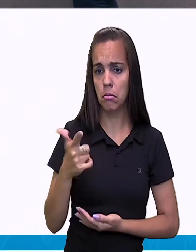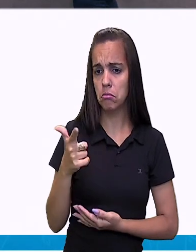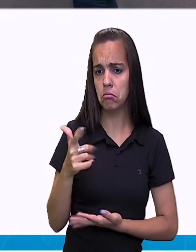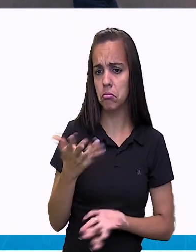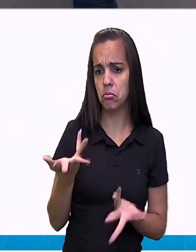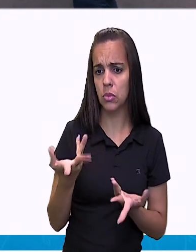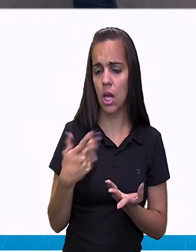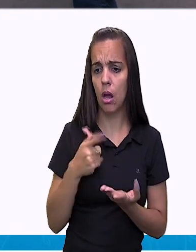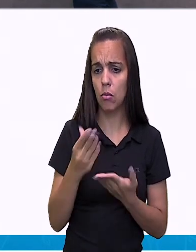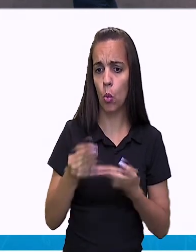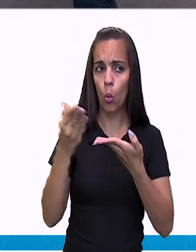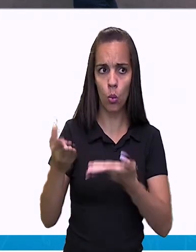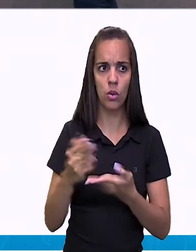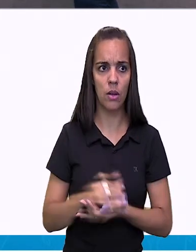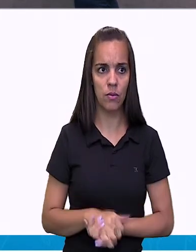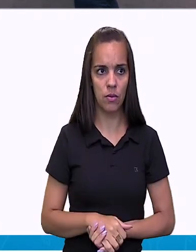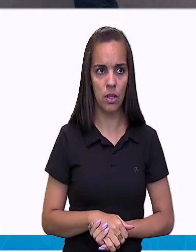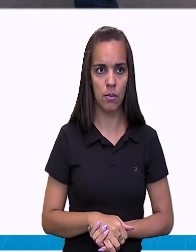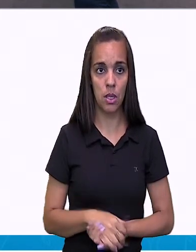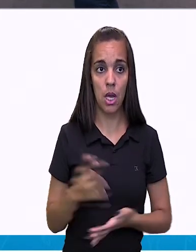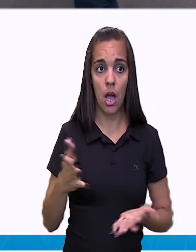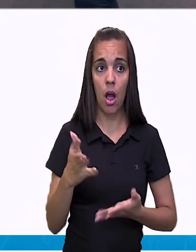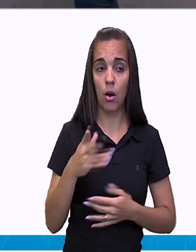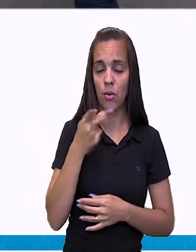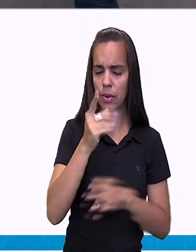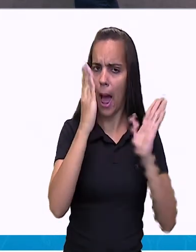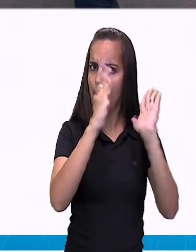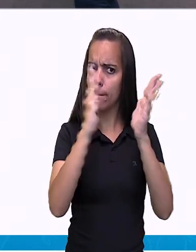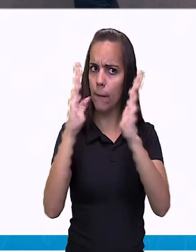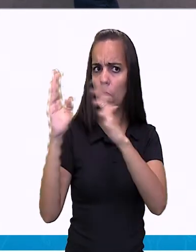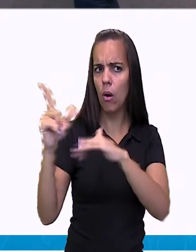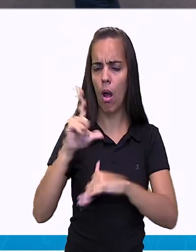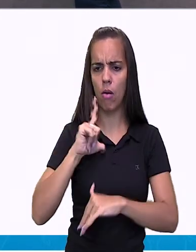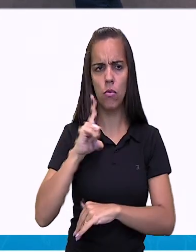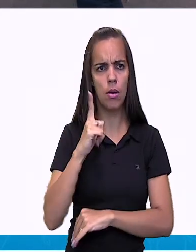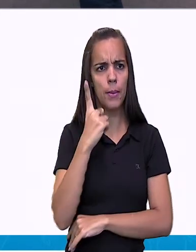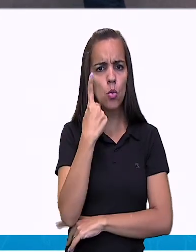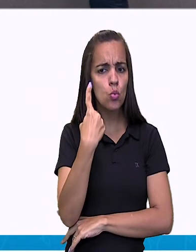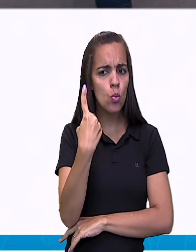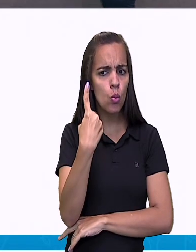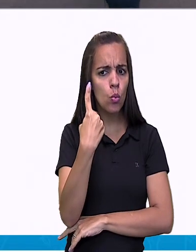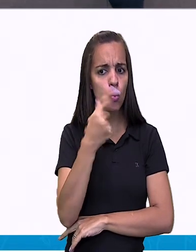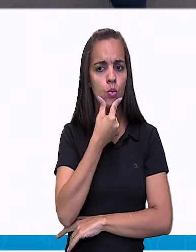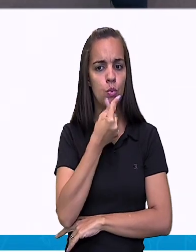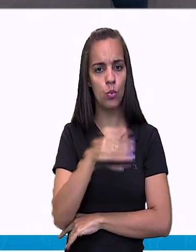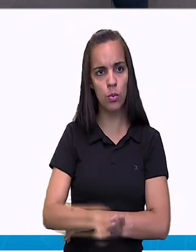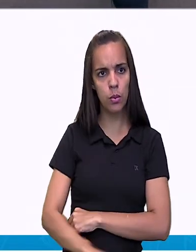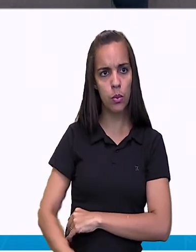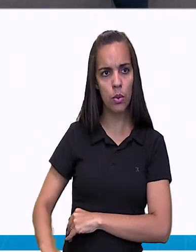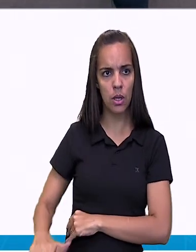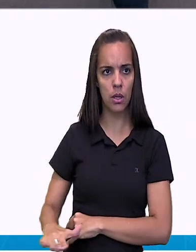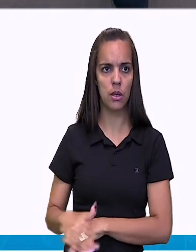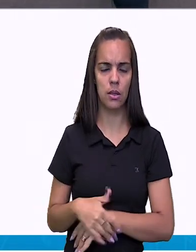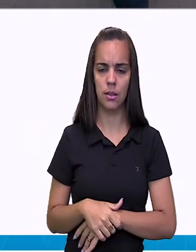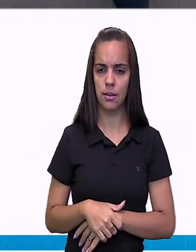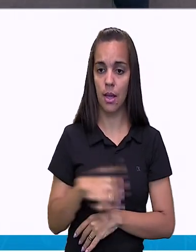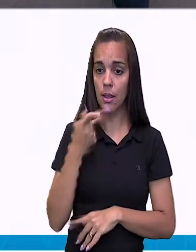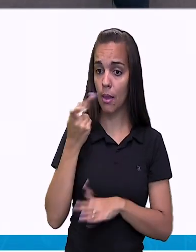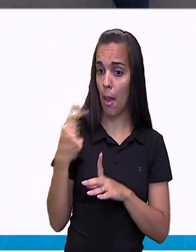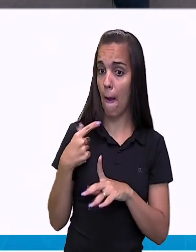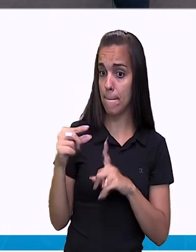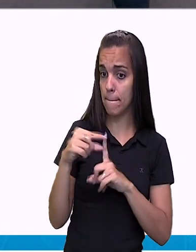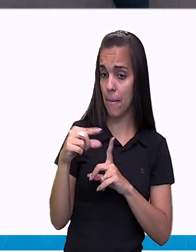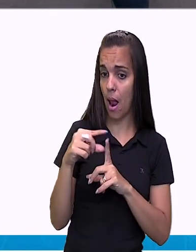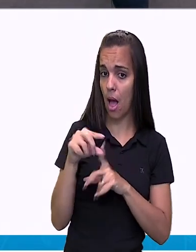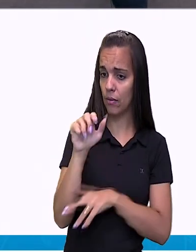garoto. Agora, na biblioteca havia apenas um garoto. Eu tenho uma palavra apenas